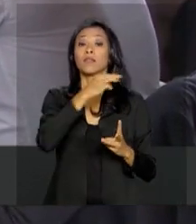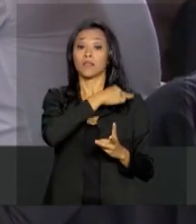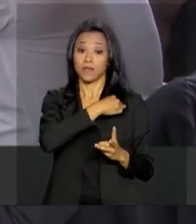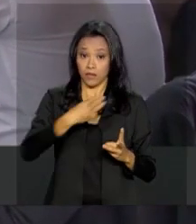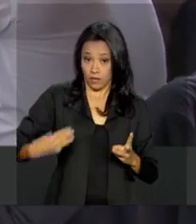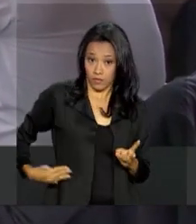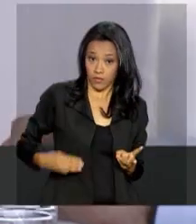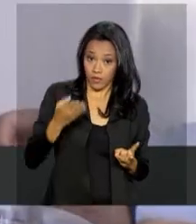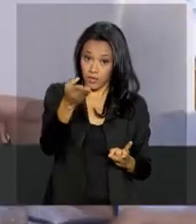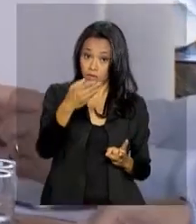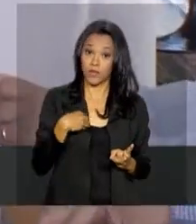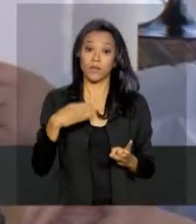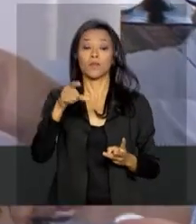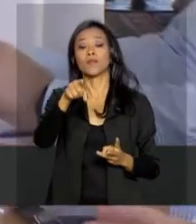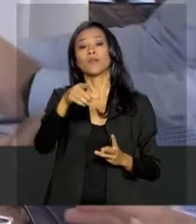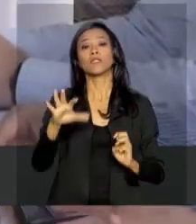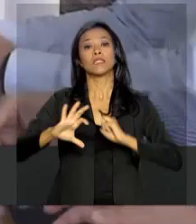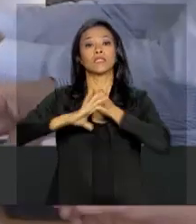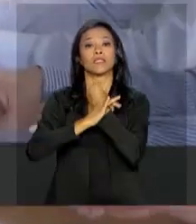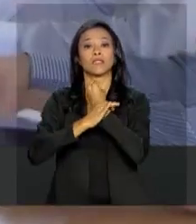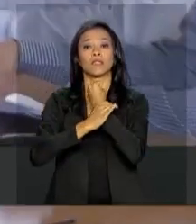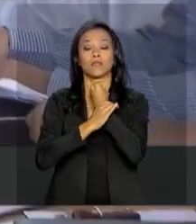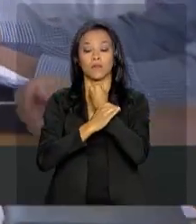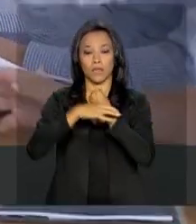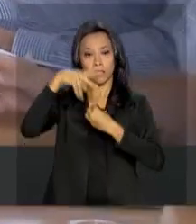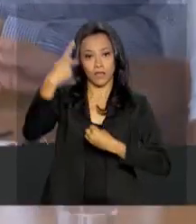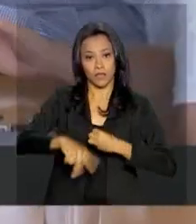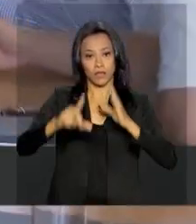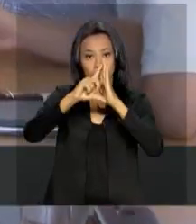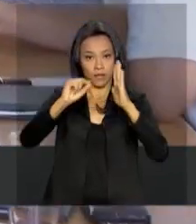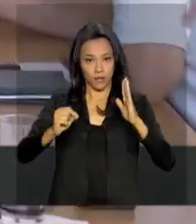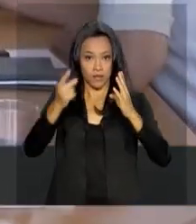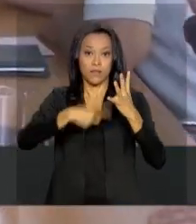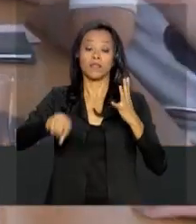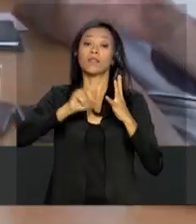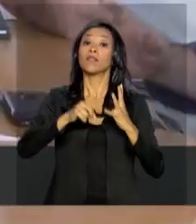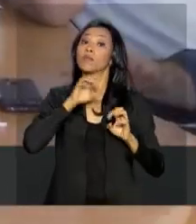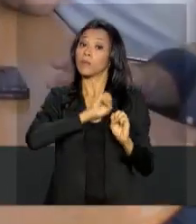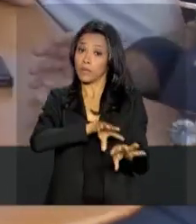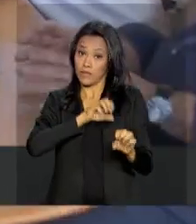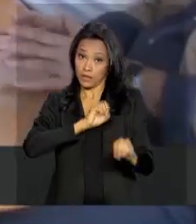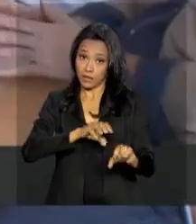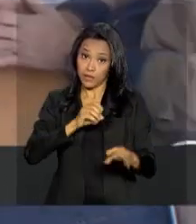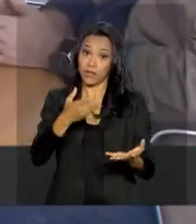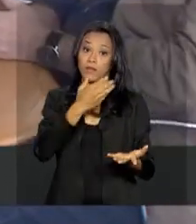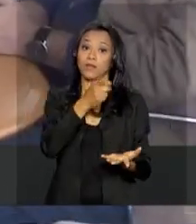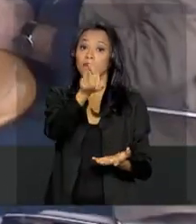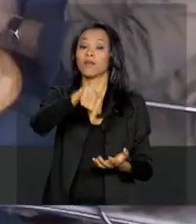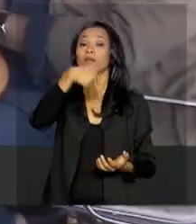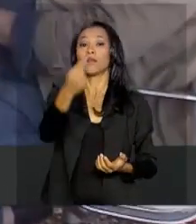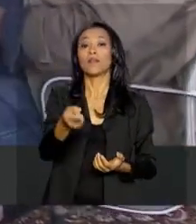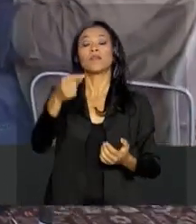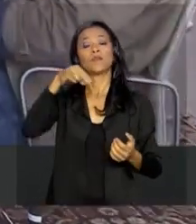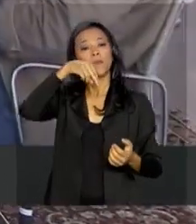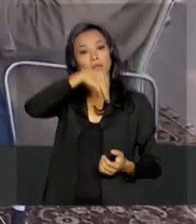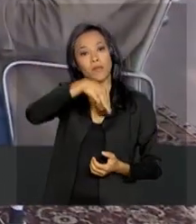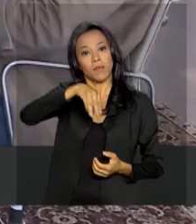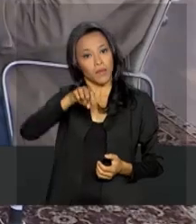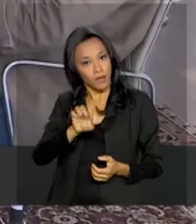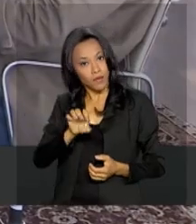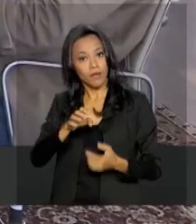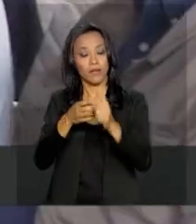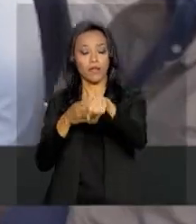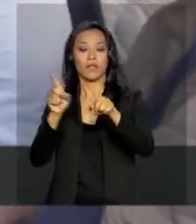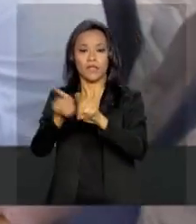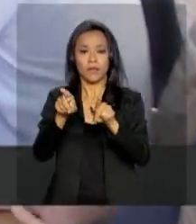e luna do gabinete de segurança institucional sérgio chegou a da educação josiane soares de minas e energia moreira franco